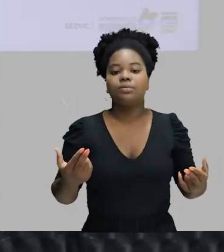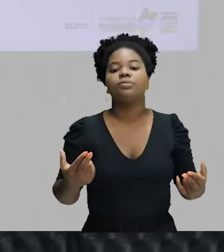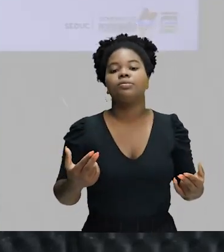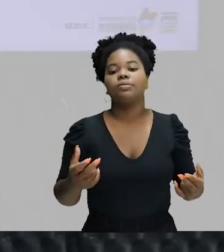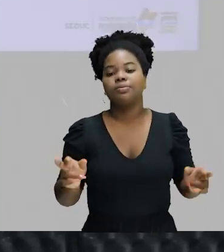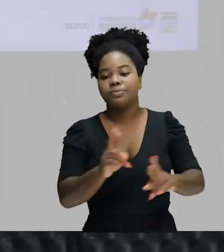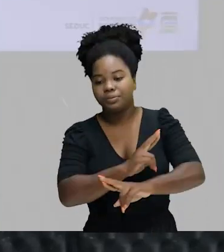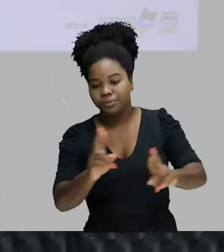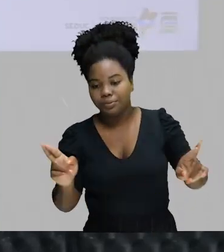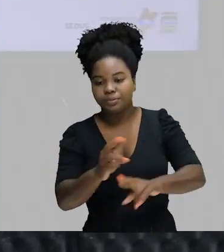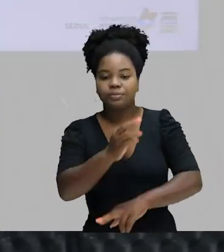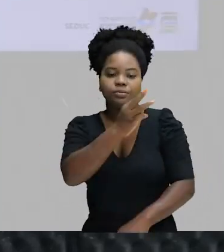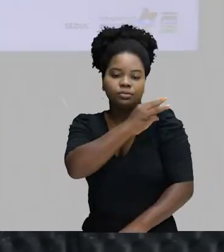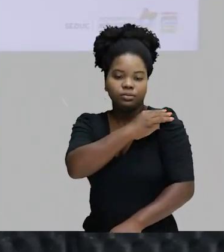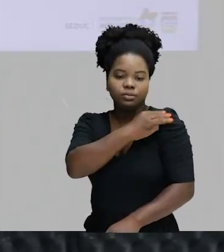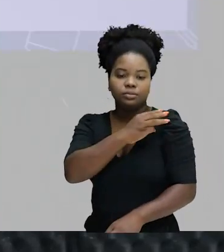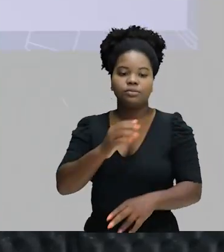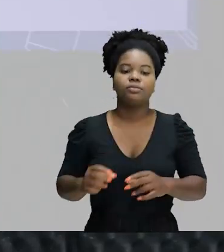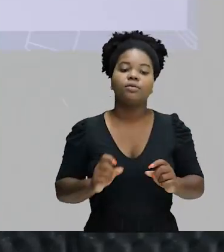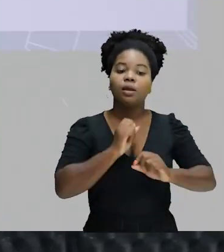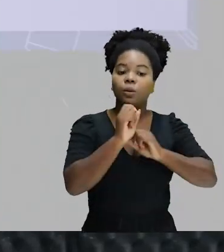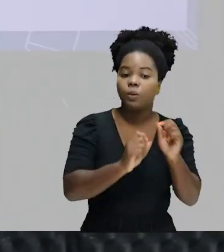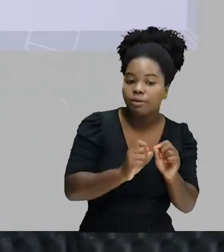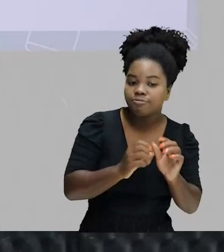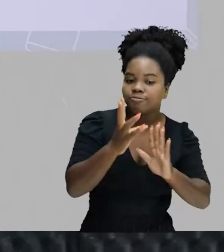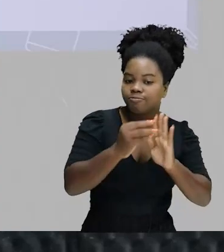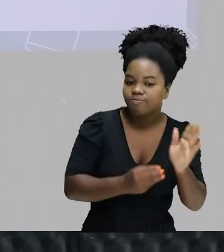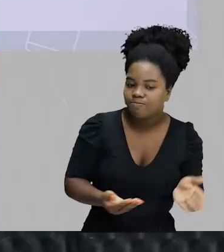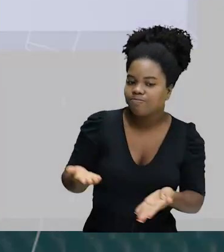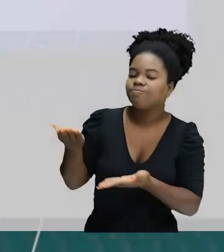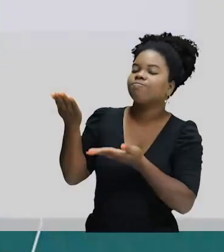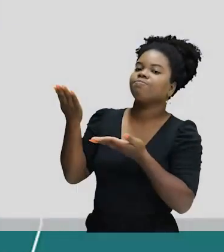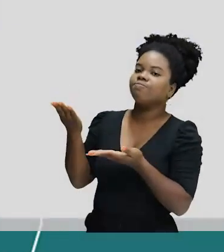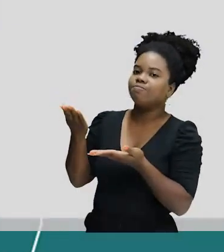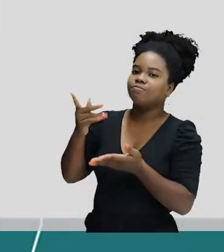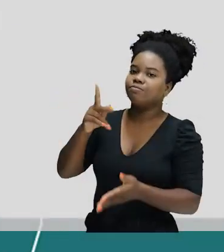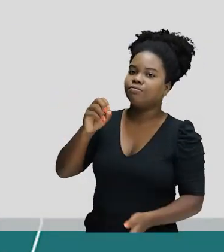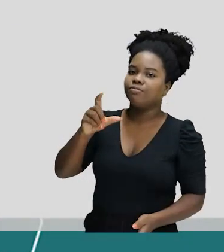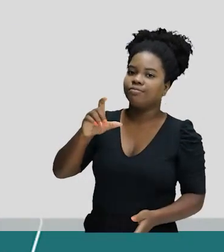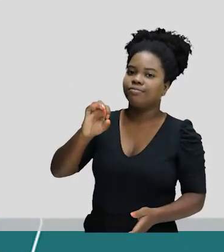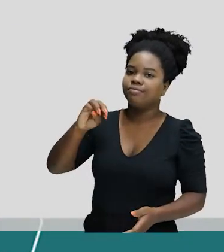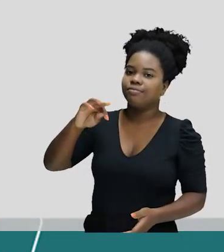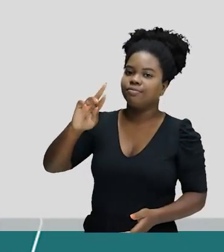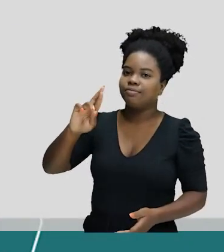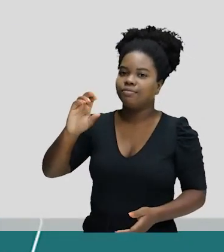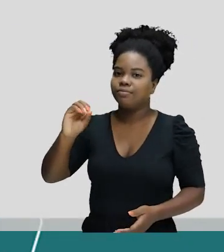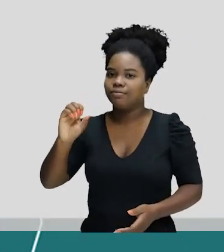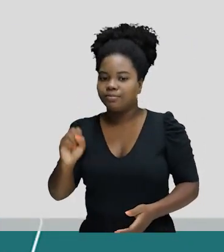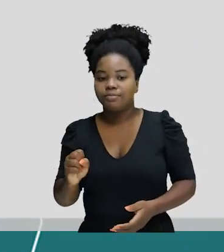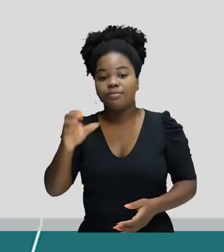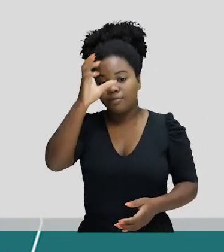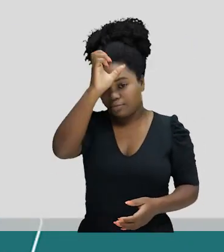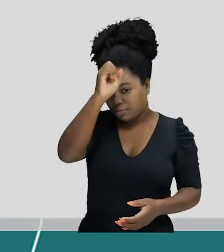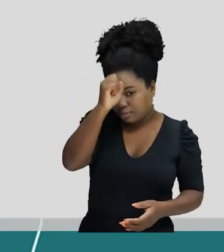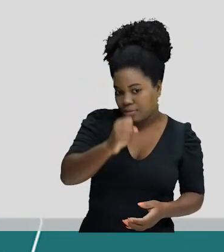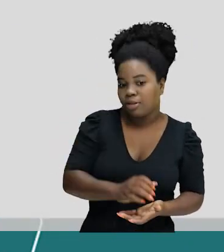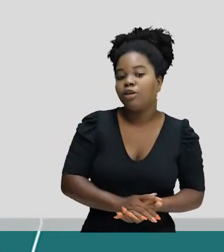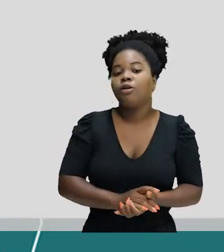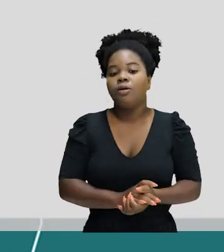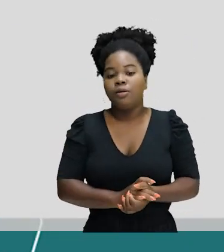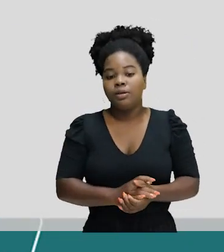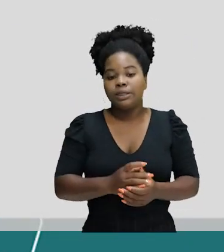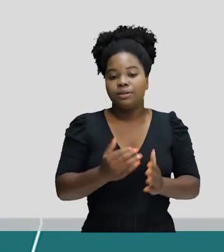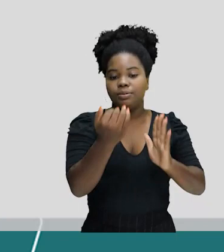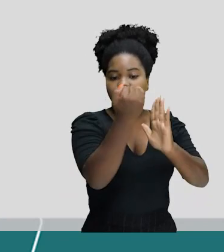terceiro ano do ensino médio. Turminha, nós vamos trabalhar os polímeros. Vamos aprender um pouquinho sobre essa classe